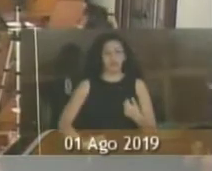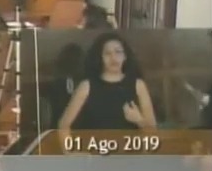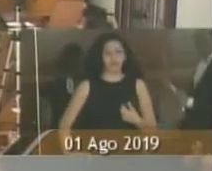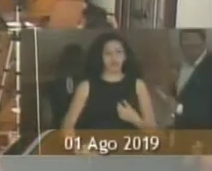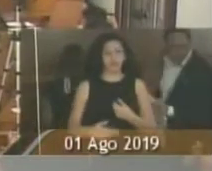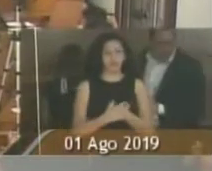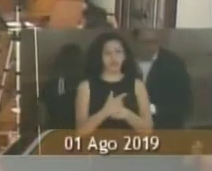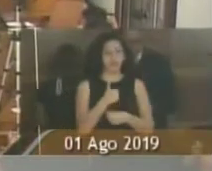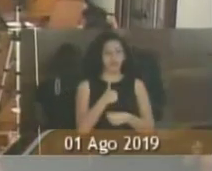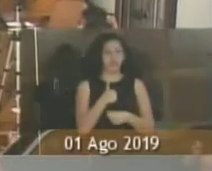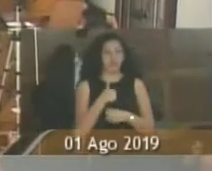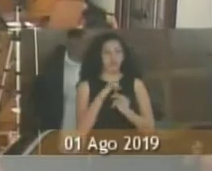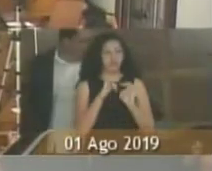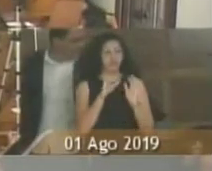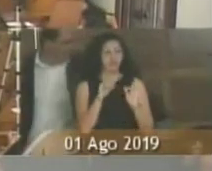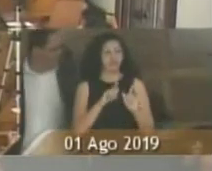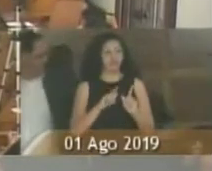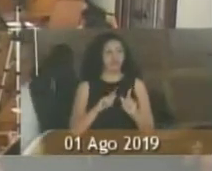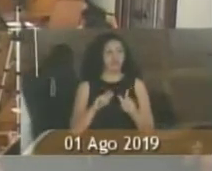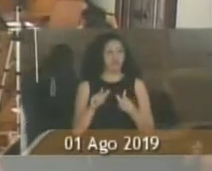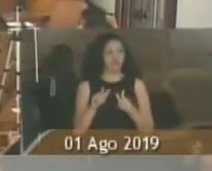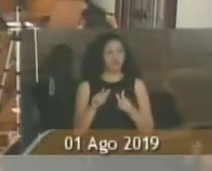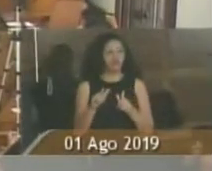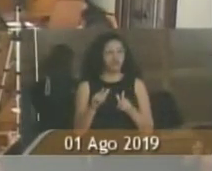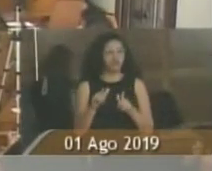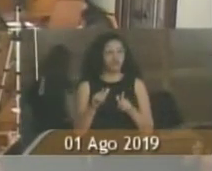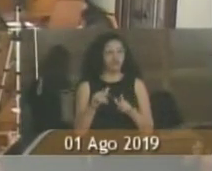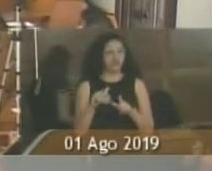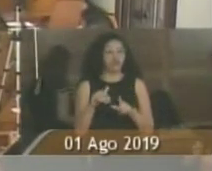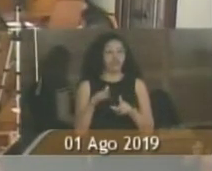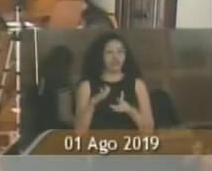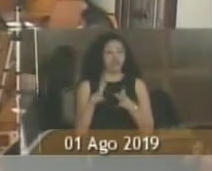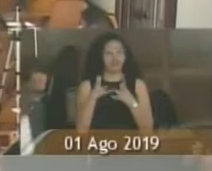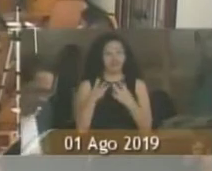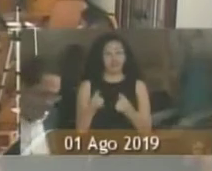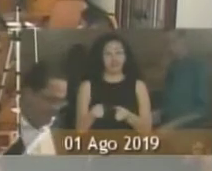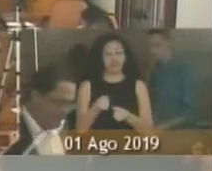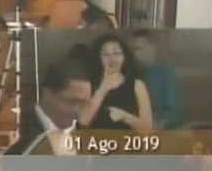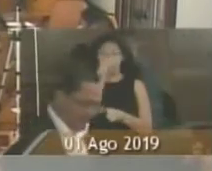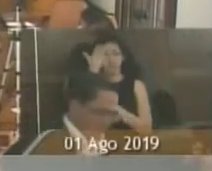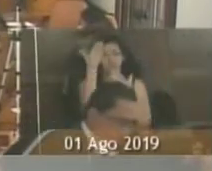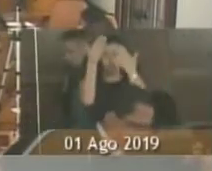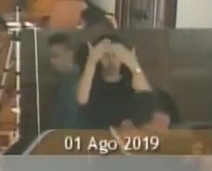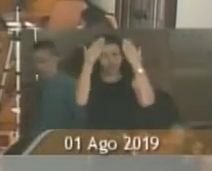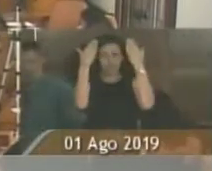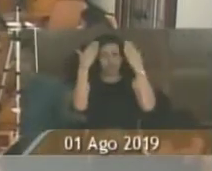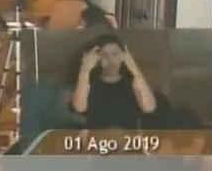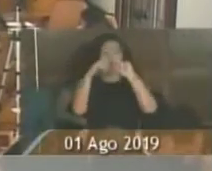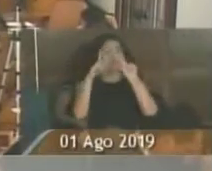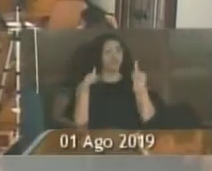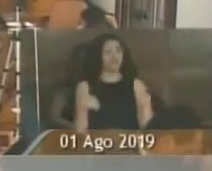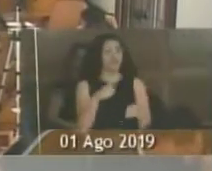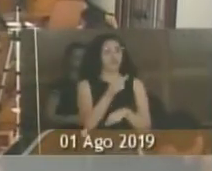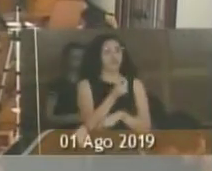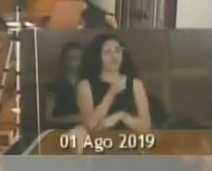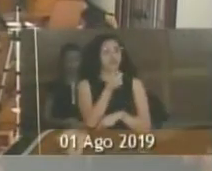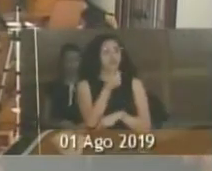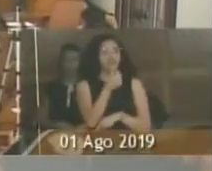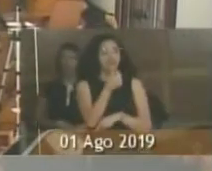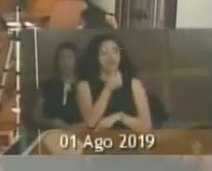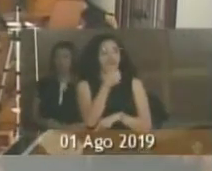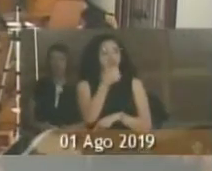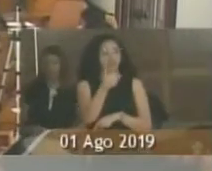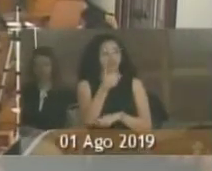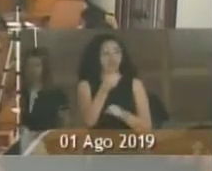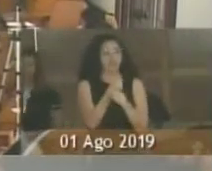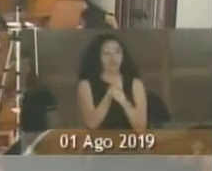com grande satisfação que recebo uma das aprovadas no concurso público referente ao edital 01 de 2011, que se